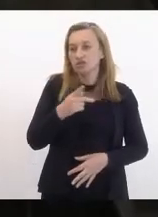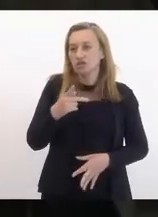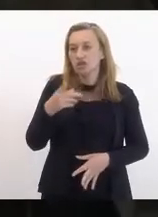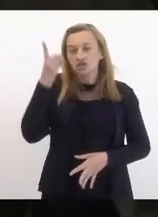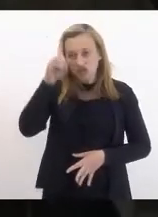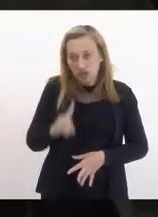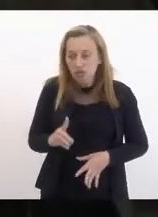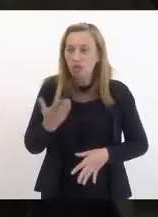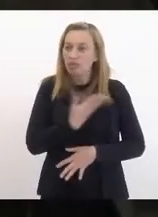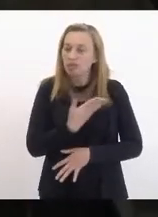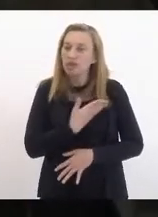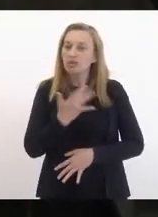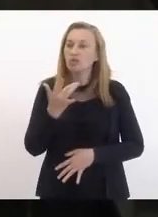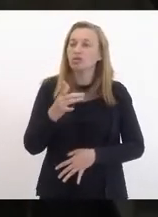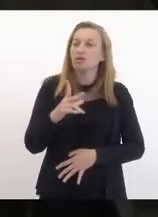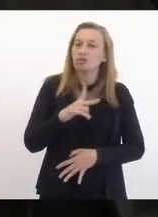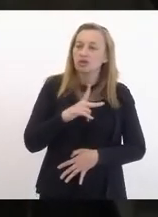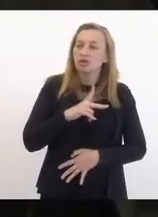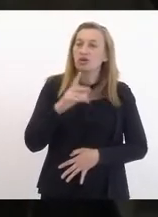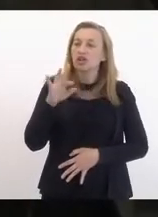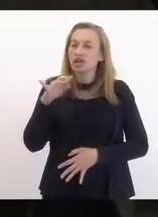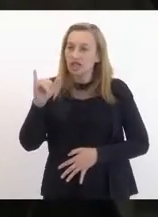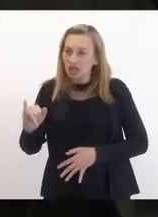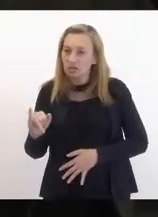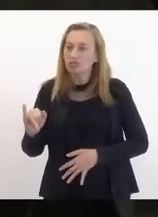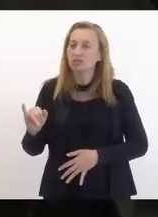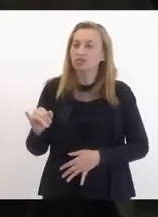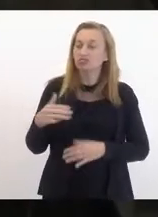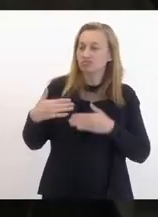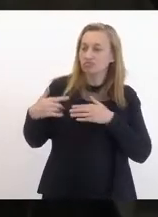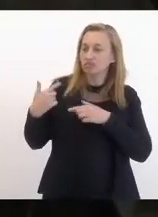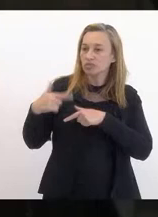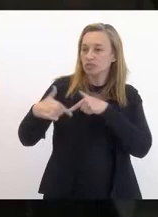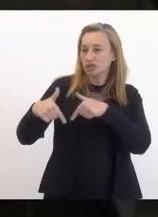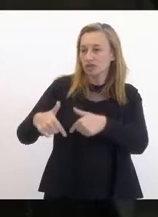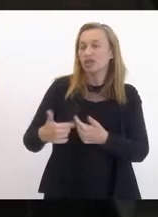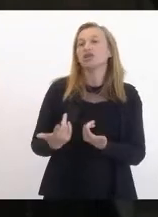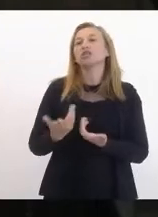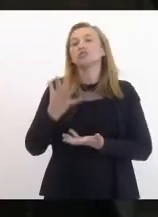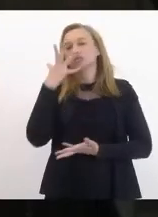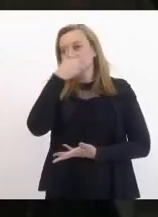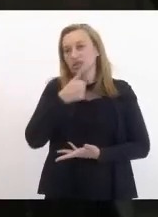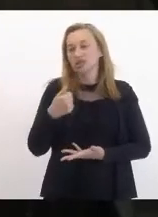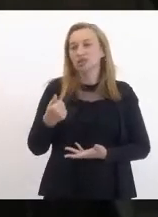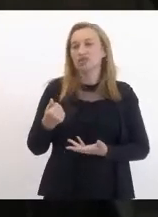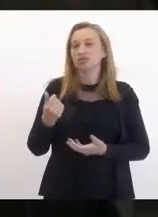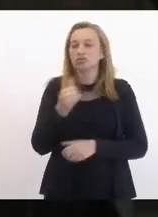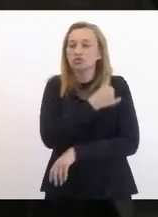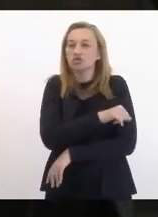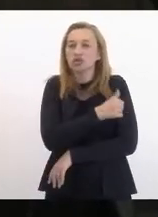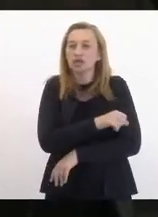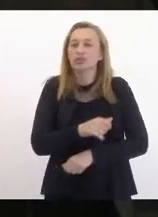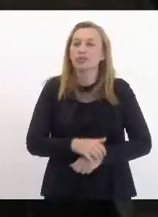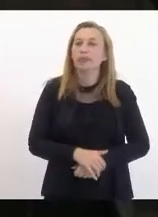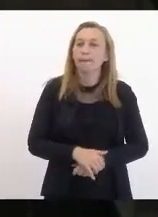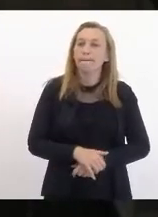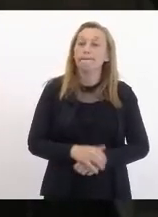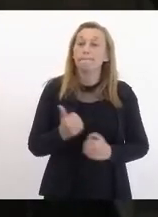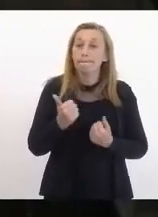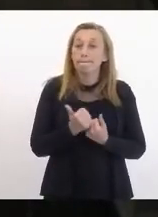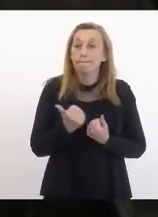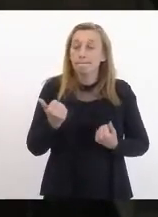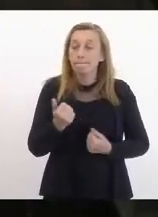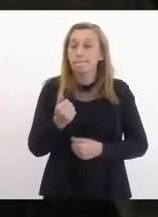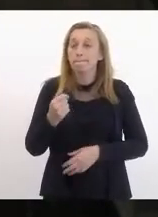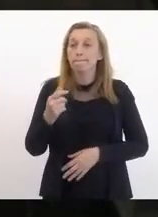pessoal, professor Lincoln Santos, que tem uma trajetória bonita na vida pública do Rio de Janeiro, foi